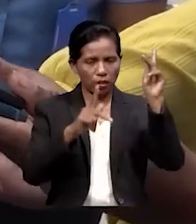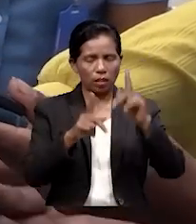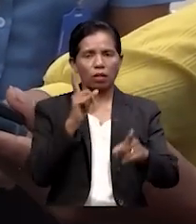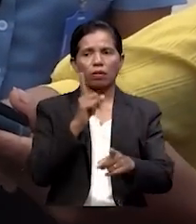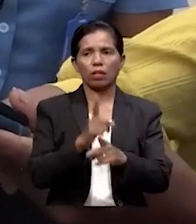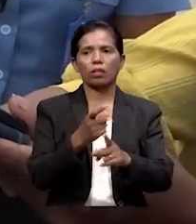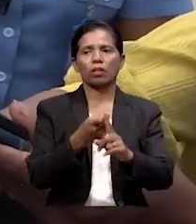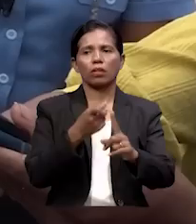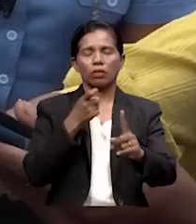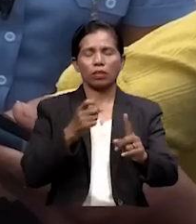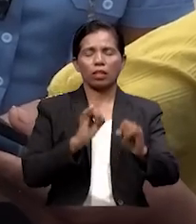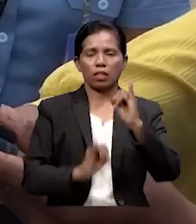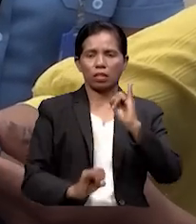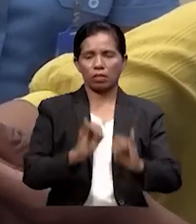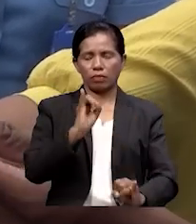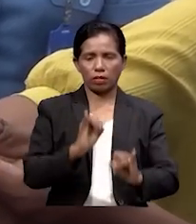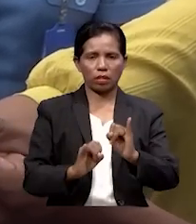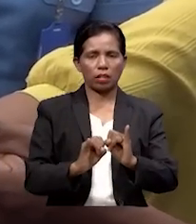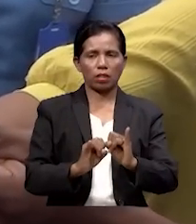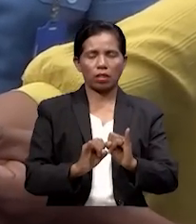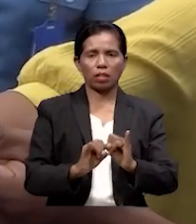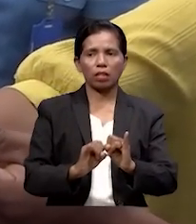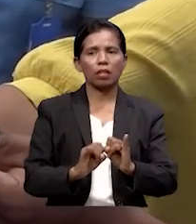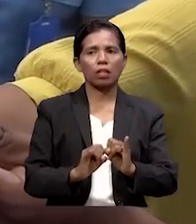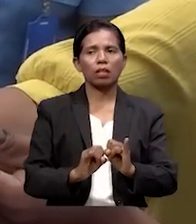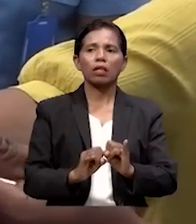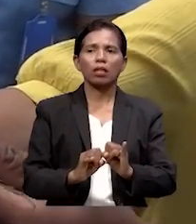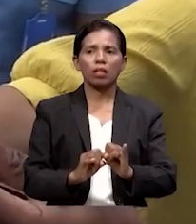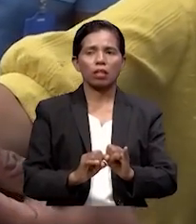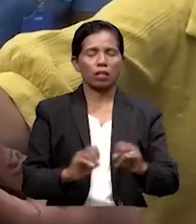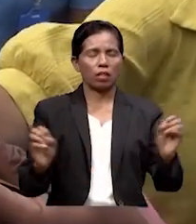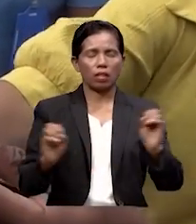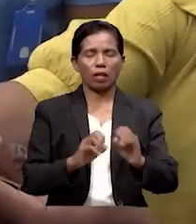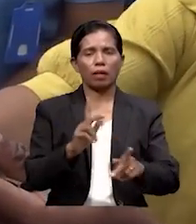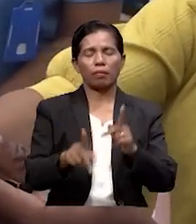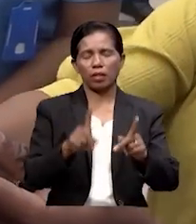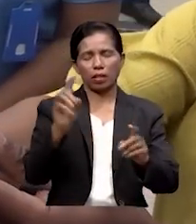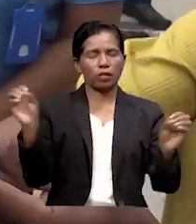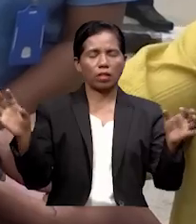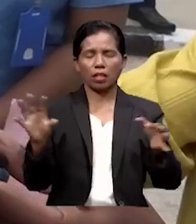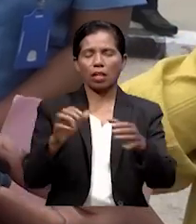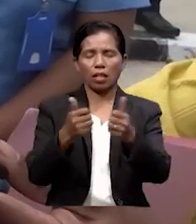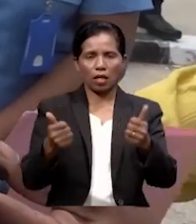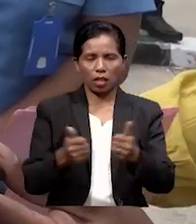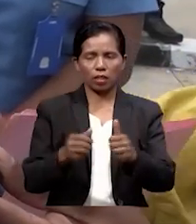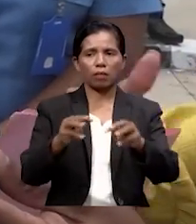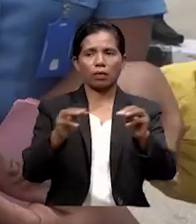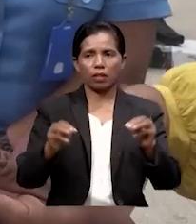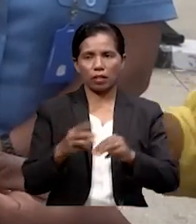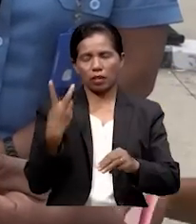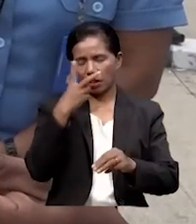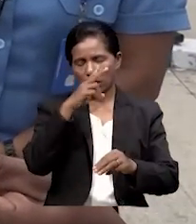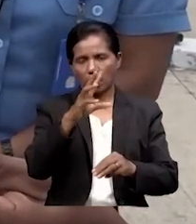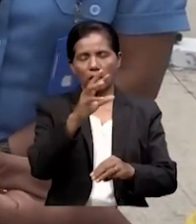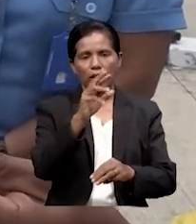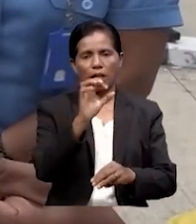né, mais husi indivíduo. Né, lá estou ligado à organização arte marciais também e está acompanhando a mídia